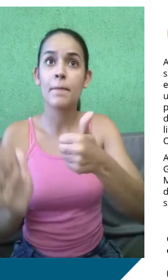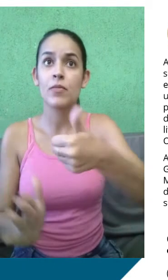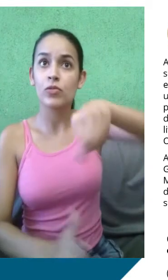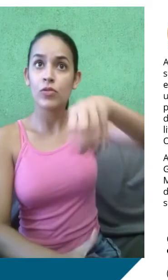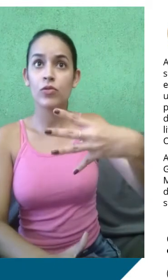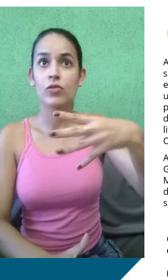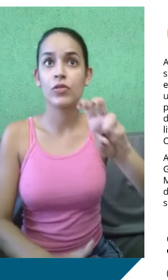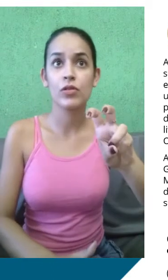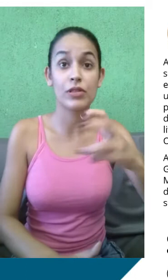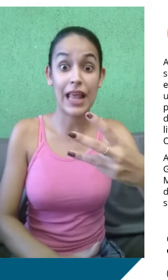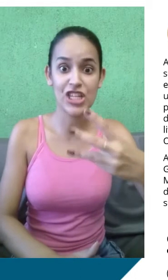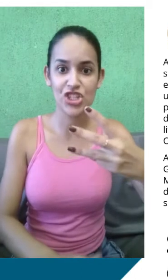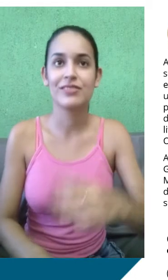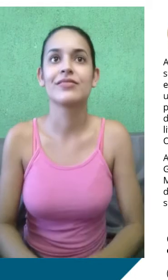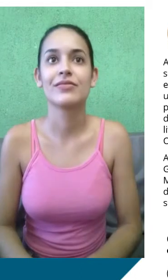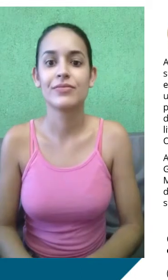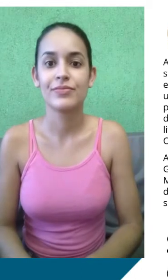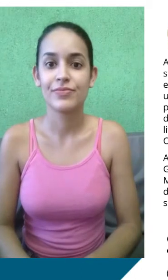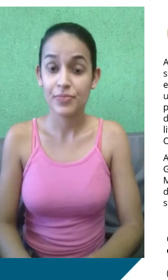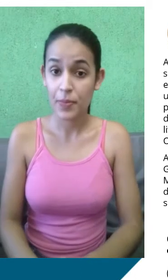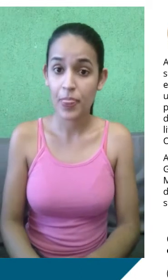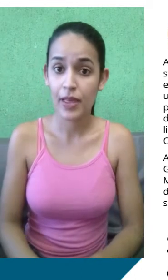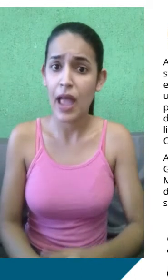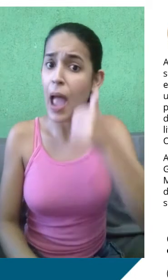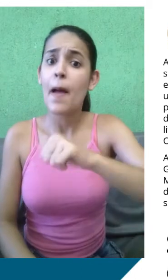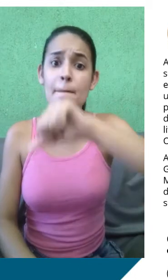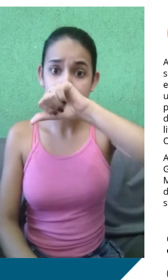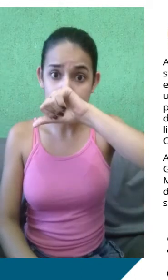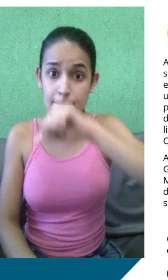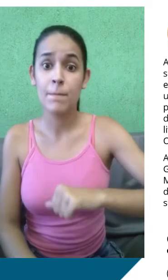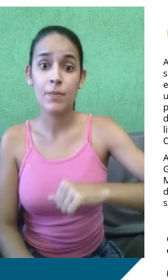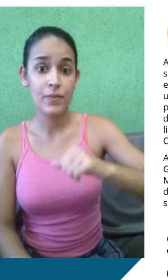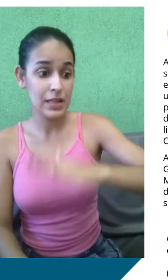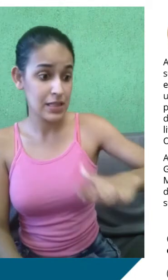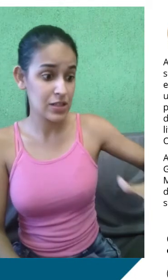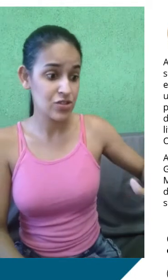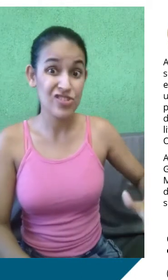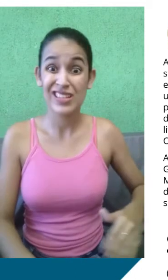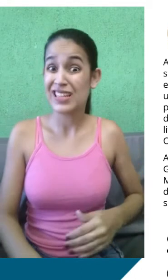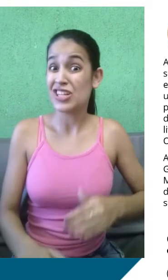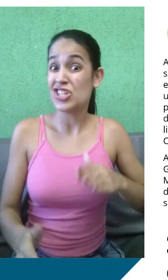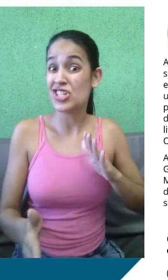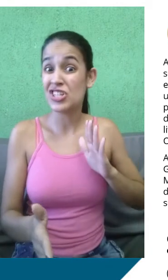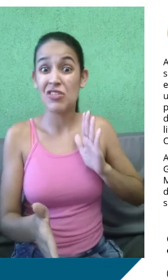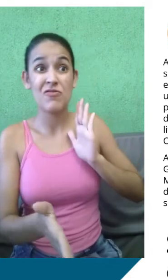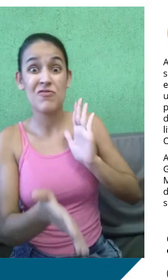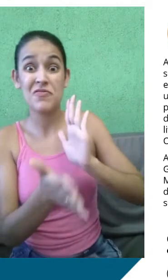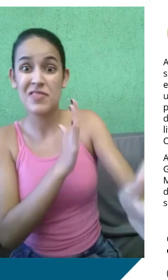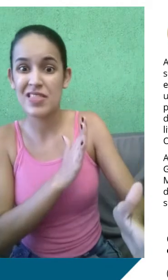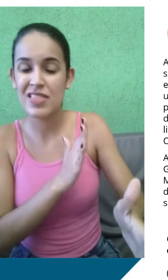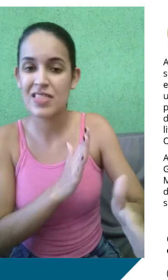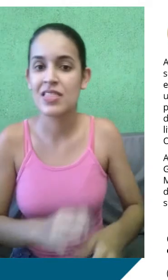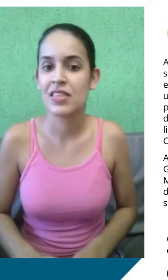a 1943. Traços de uma sobrevivente. A mãe comunista, perseguida pelo nazismo, envia Liesl